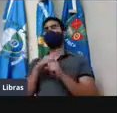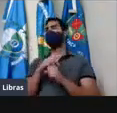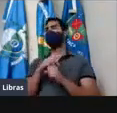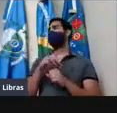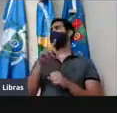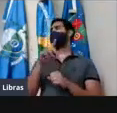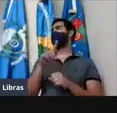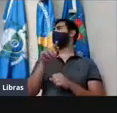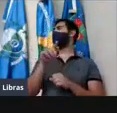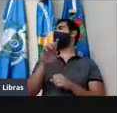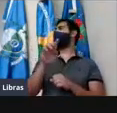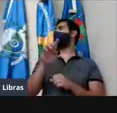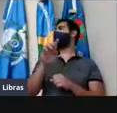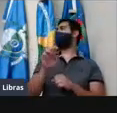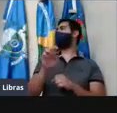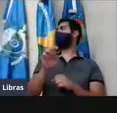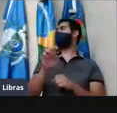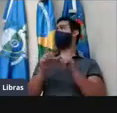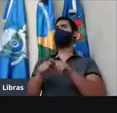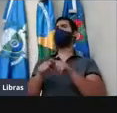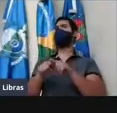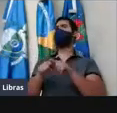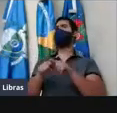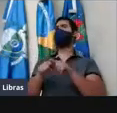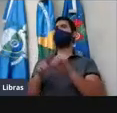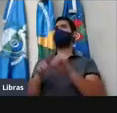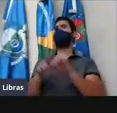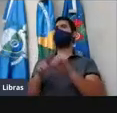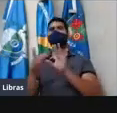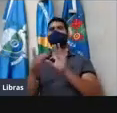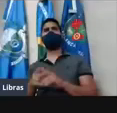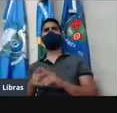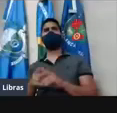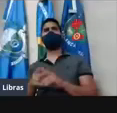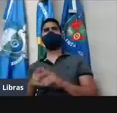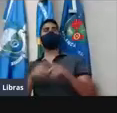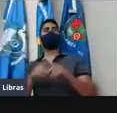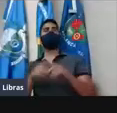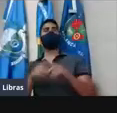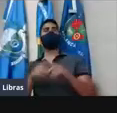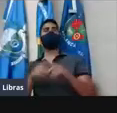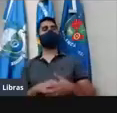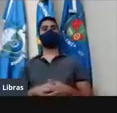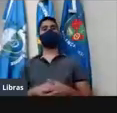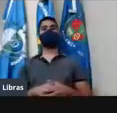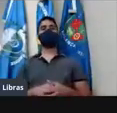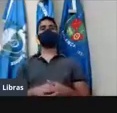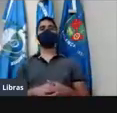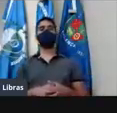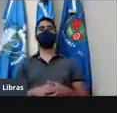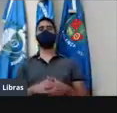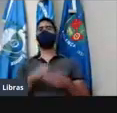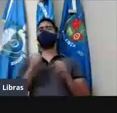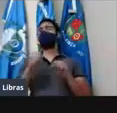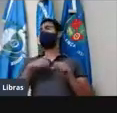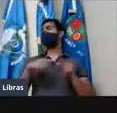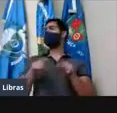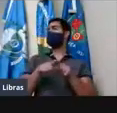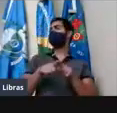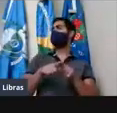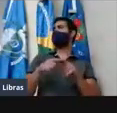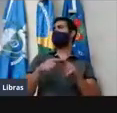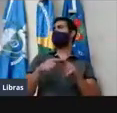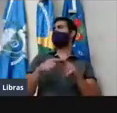gente pode fazer uma concessão, nós podemos ter uma permissão e podemos ter um público-privado. Então, são